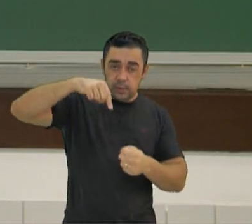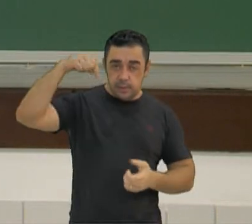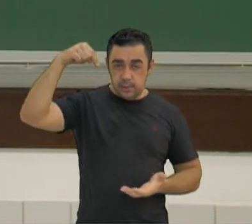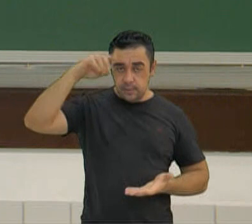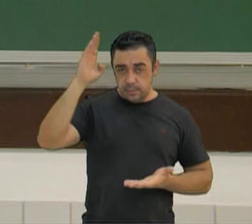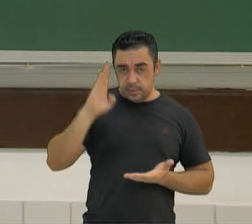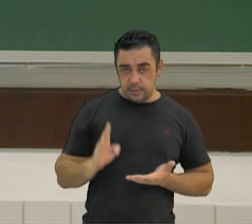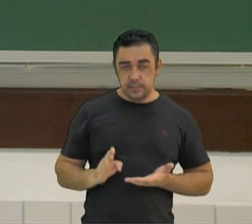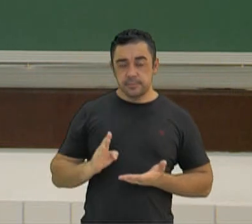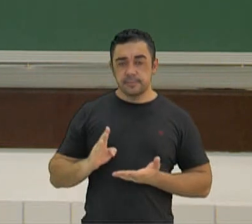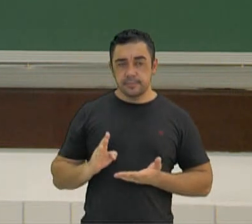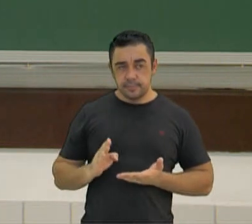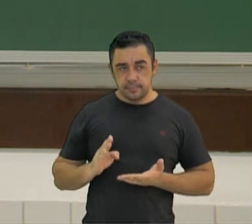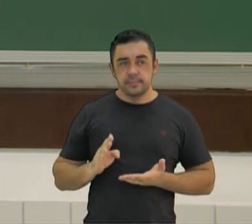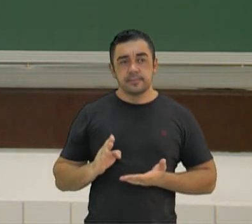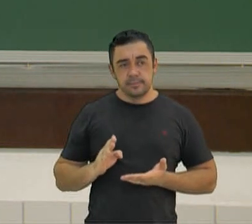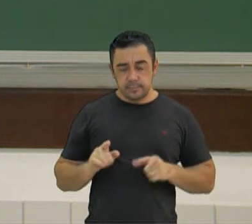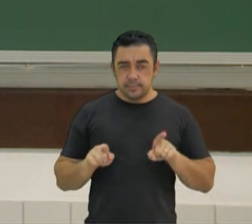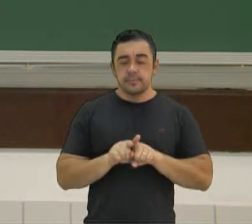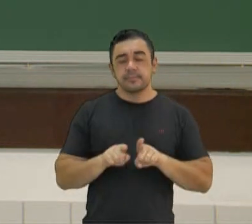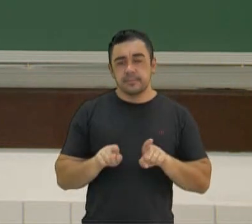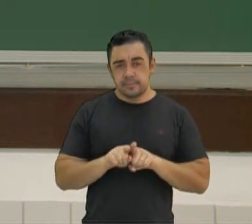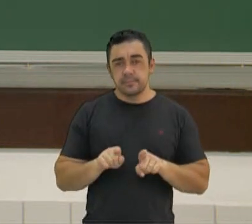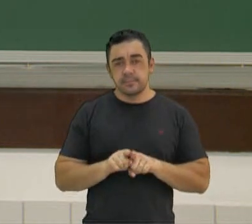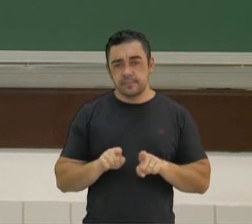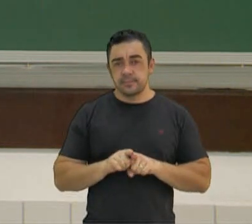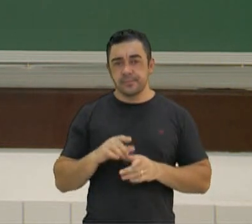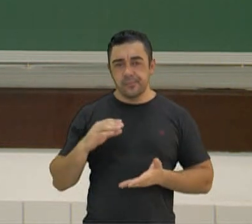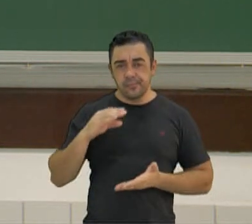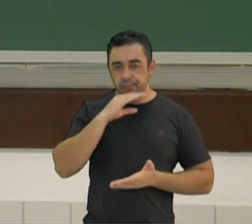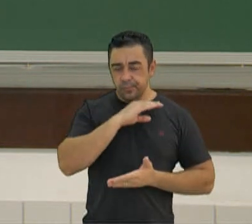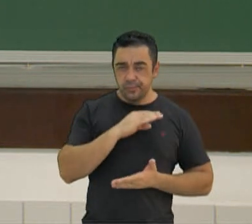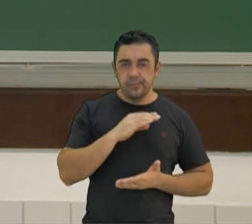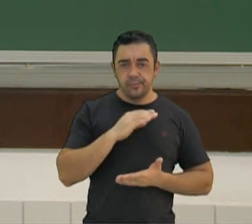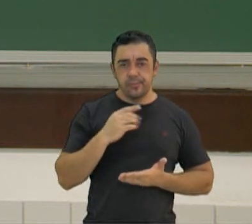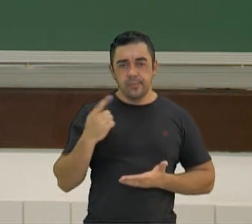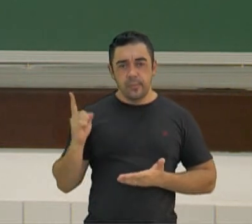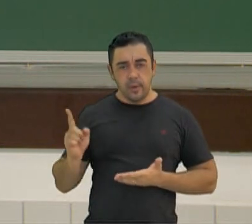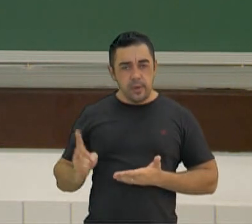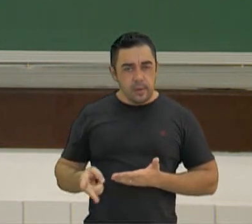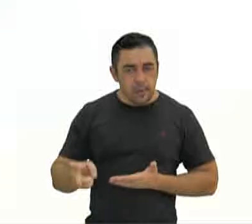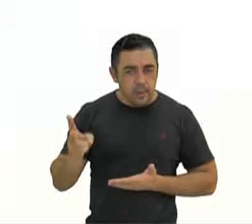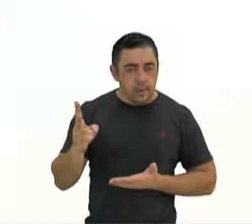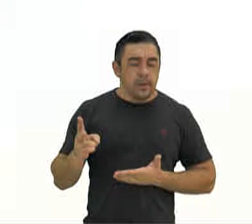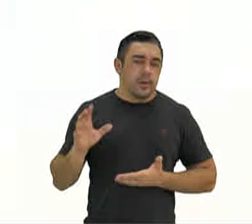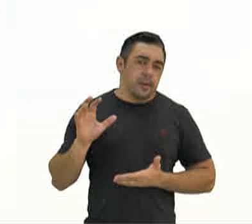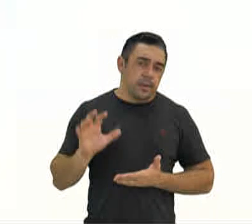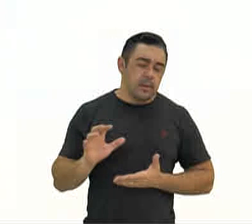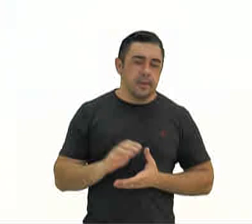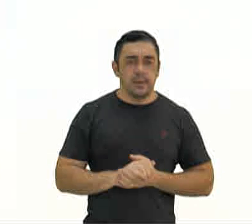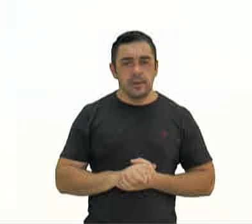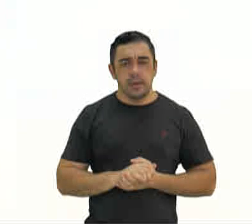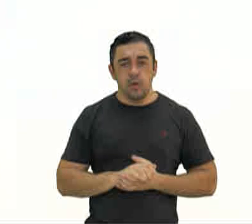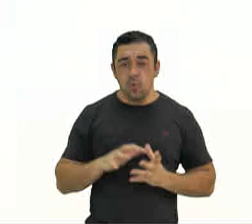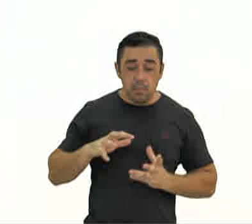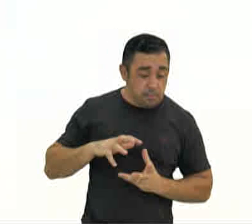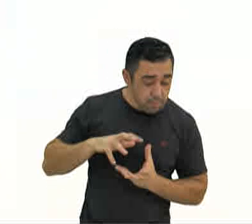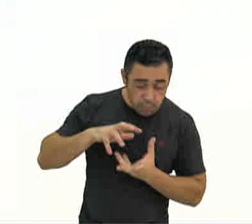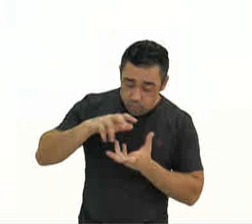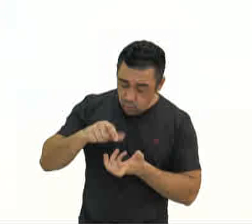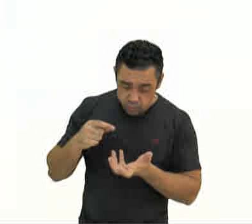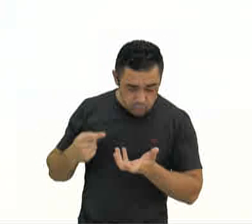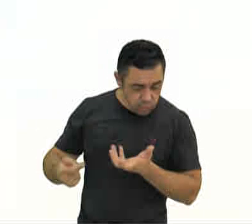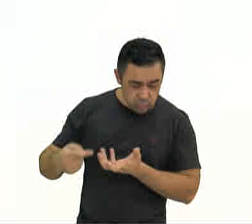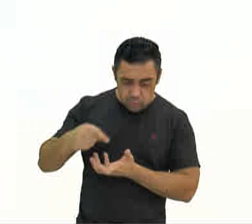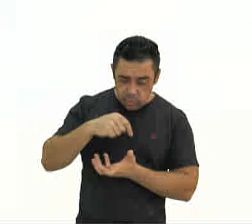brasileira. Também na questão lógica chegou-se a continuar na linha de mundo inteiro explorar